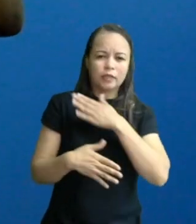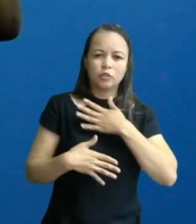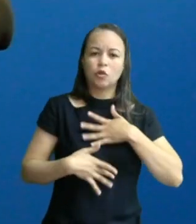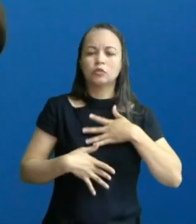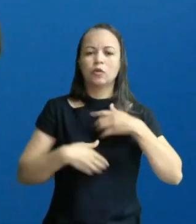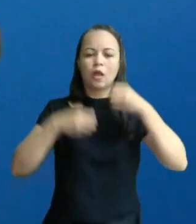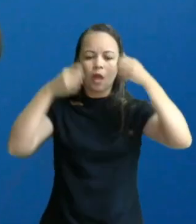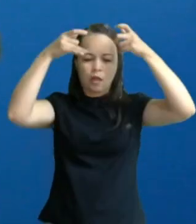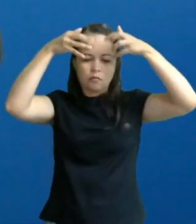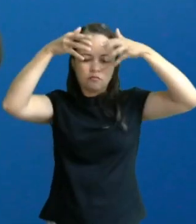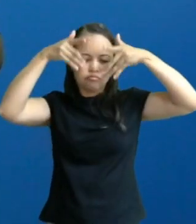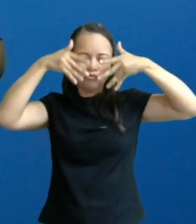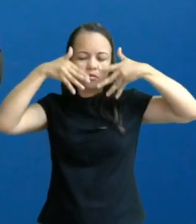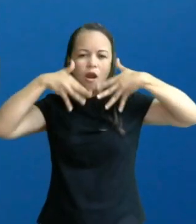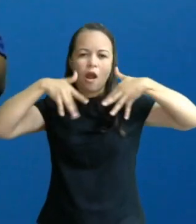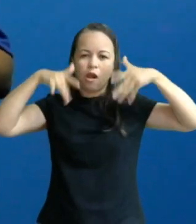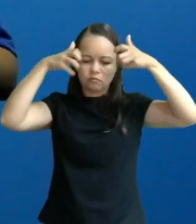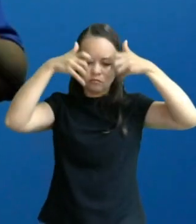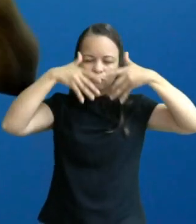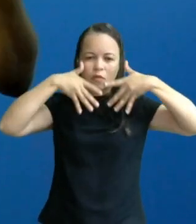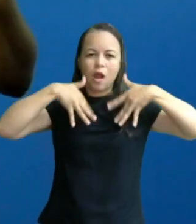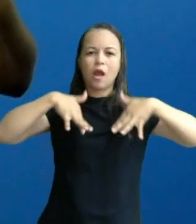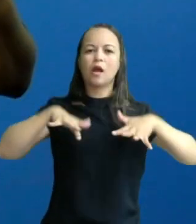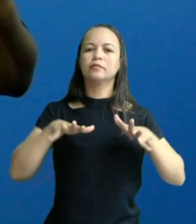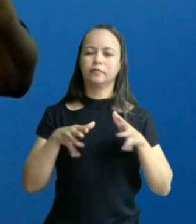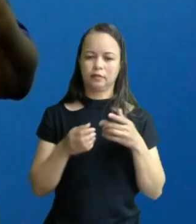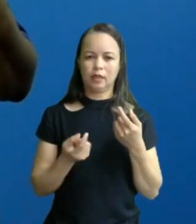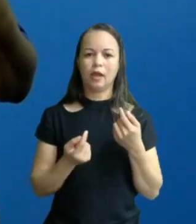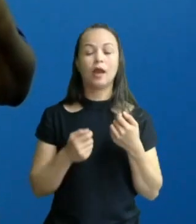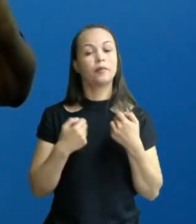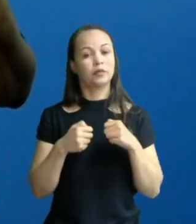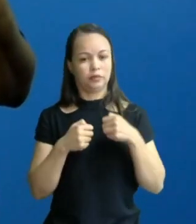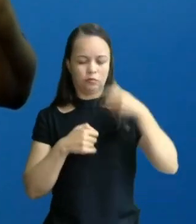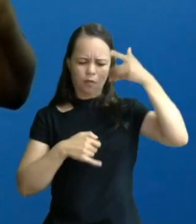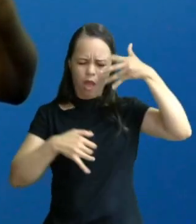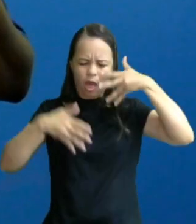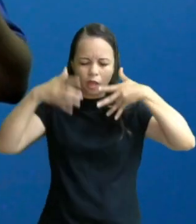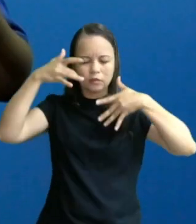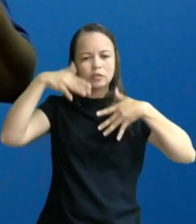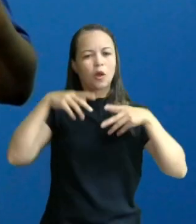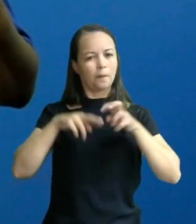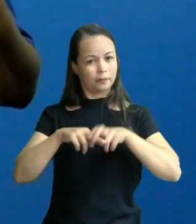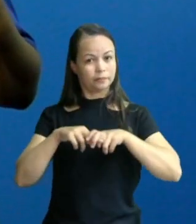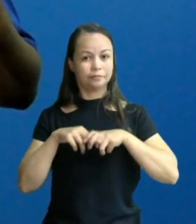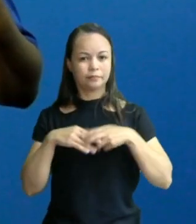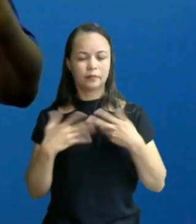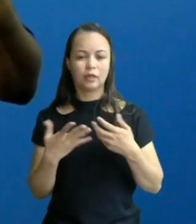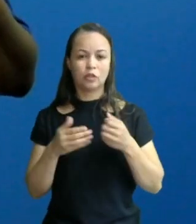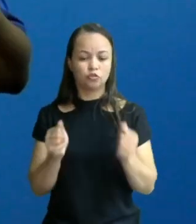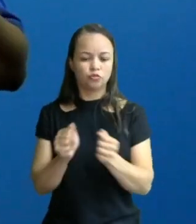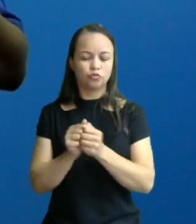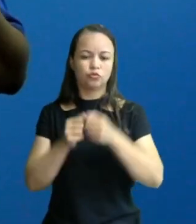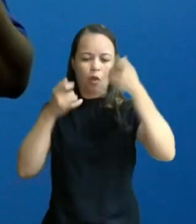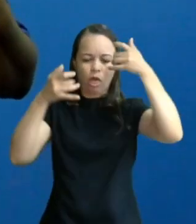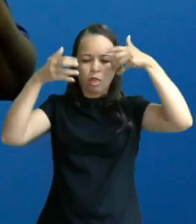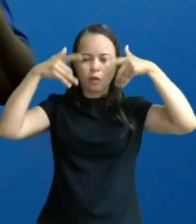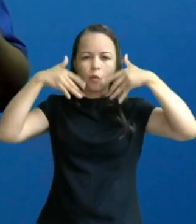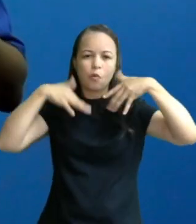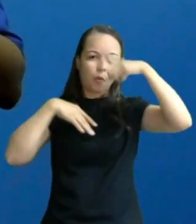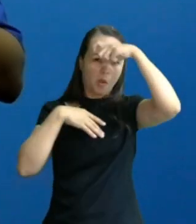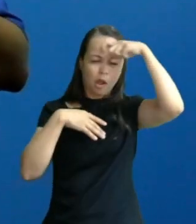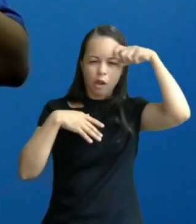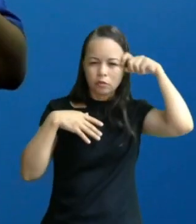faz? Ela ajuda a refrigerar, né? E aí, por isso que nós suamos. E junto com esse suor, sai também o